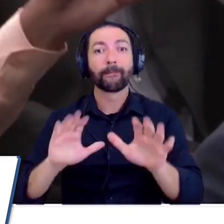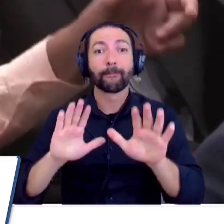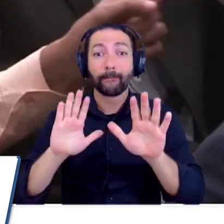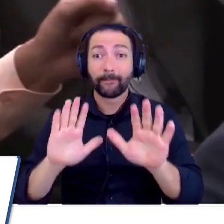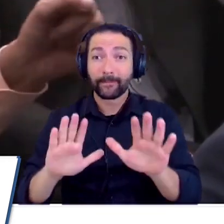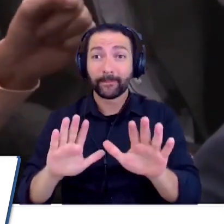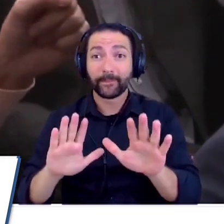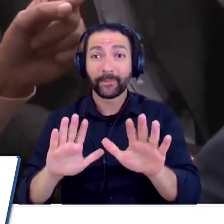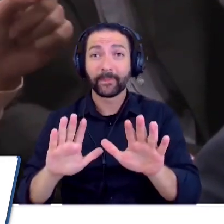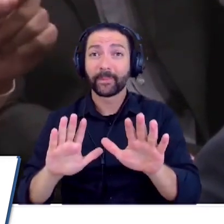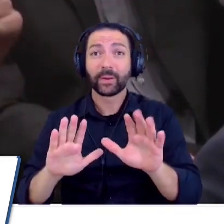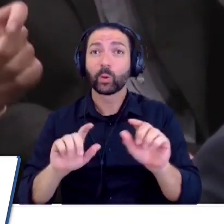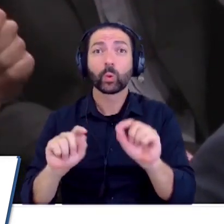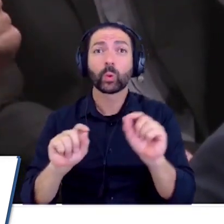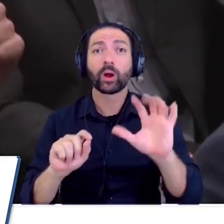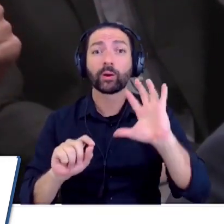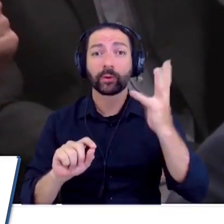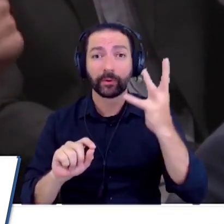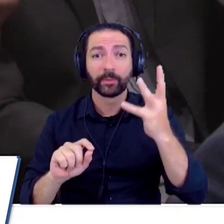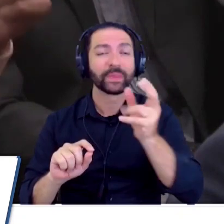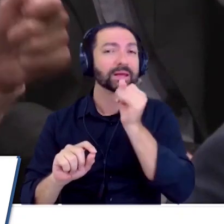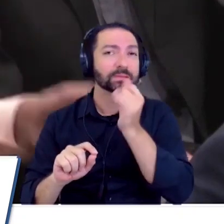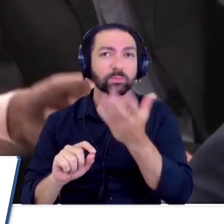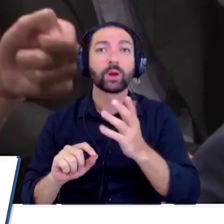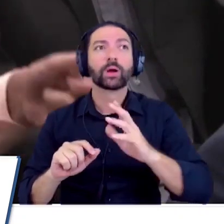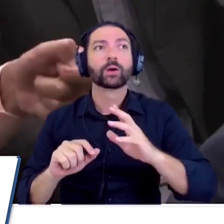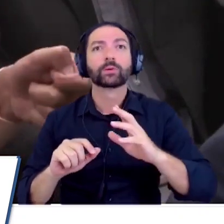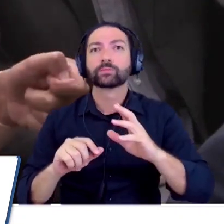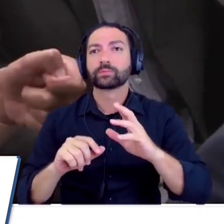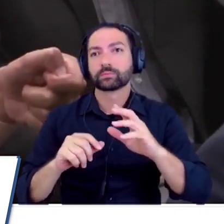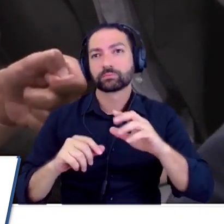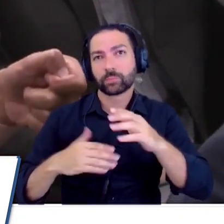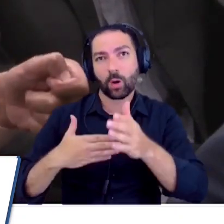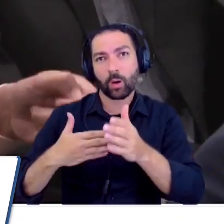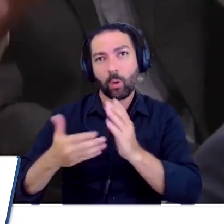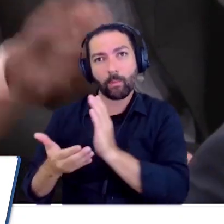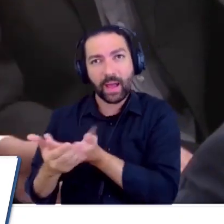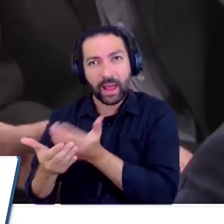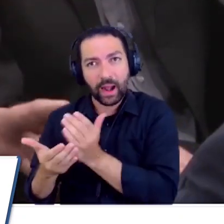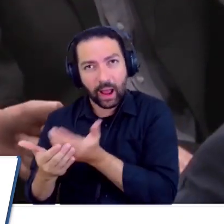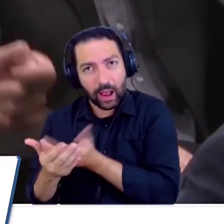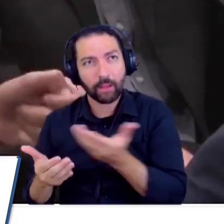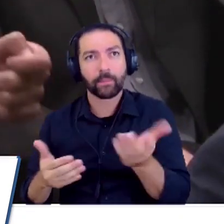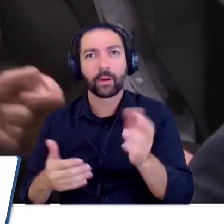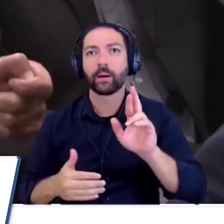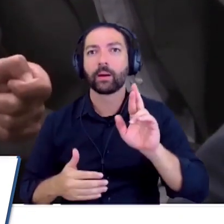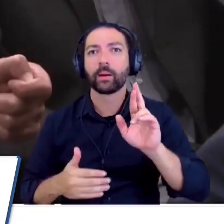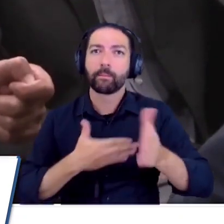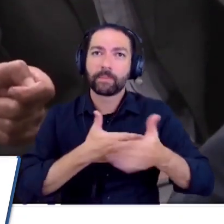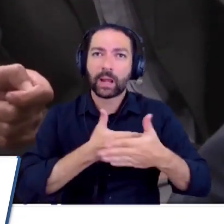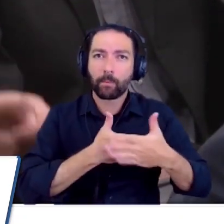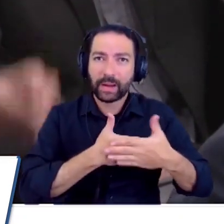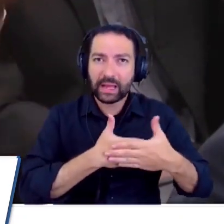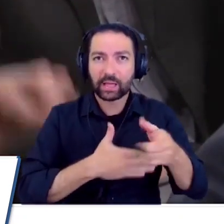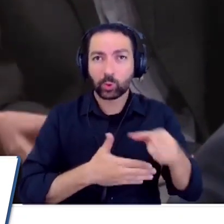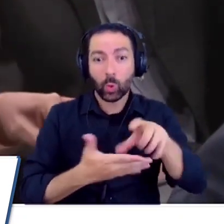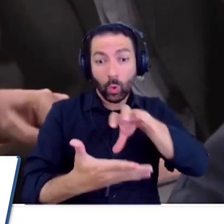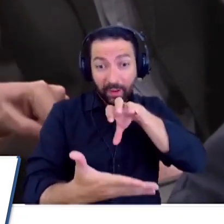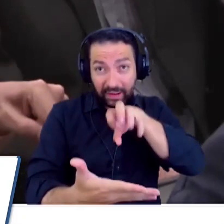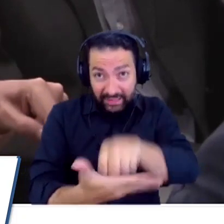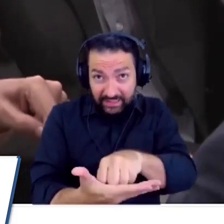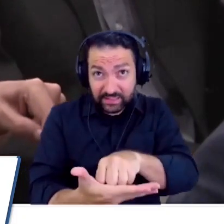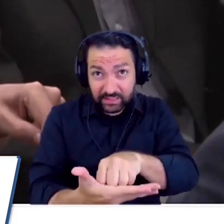Ituverava, Ribeirão Preto ou outra cidade se credencia, é porque faltou o credenciamento de